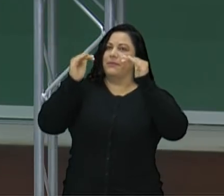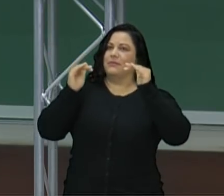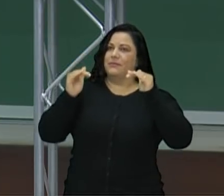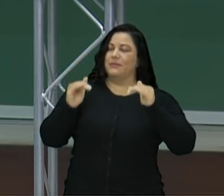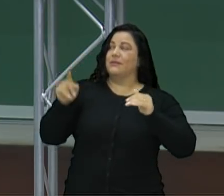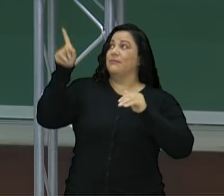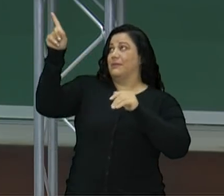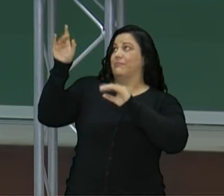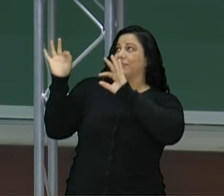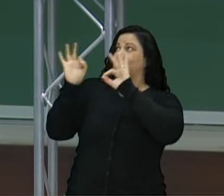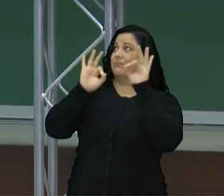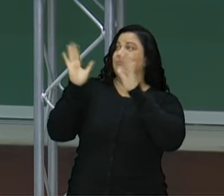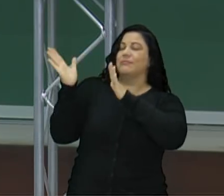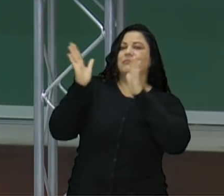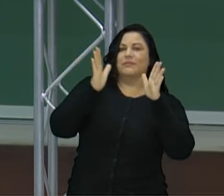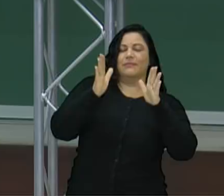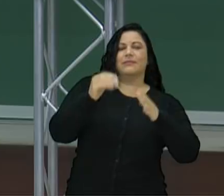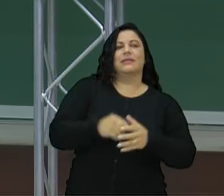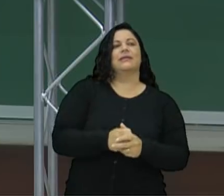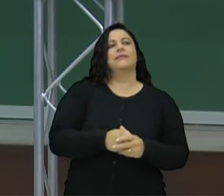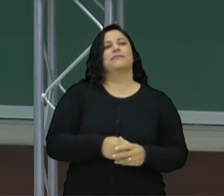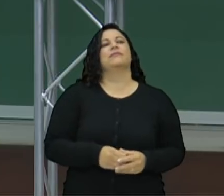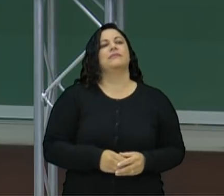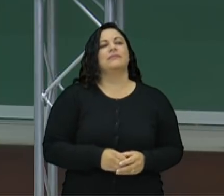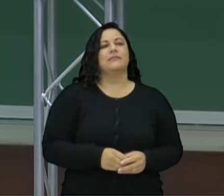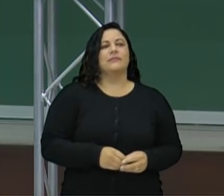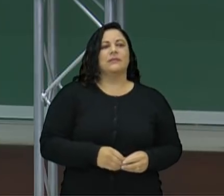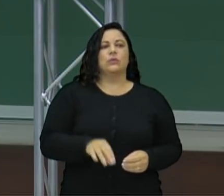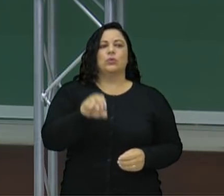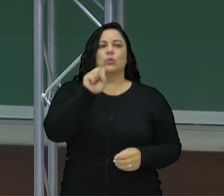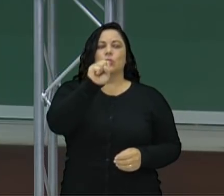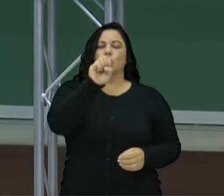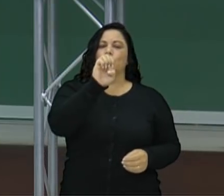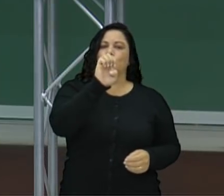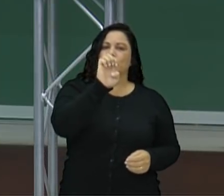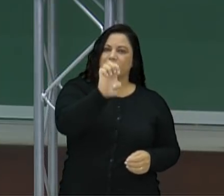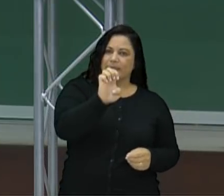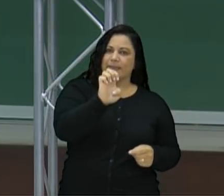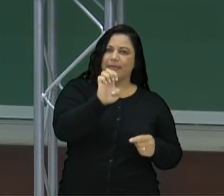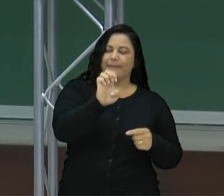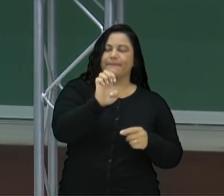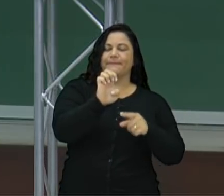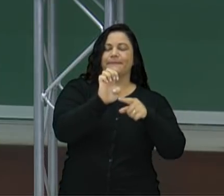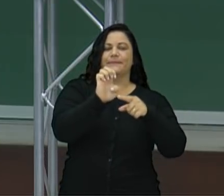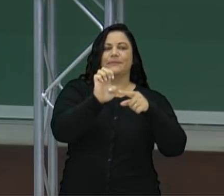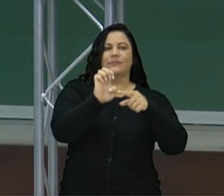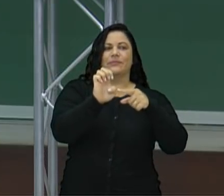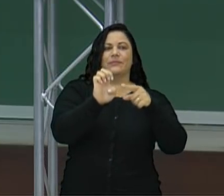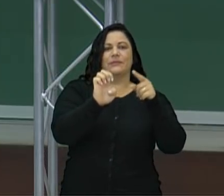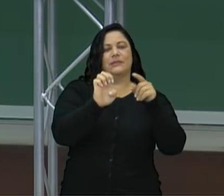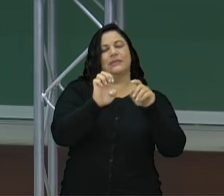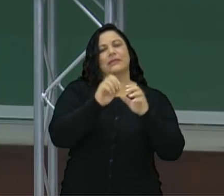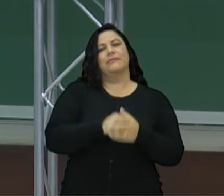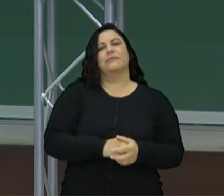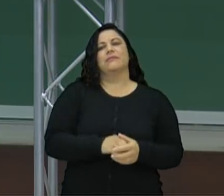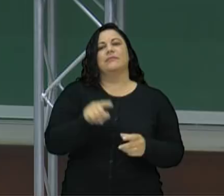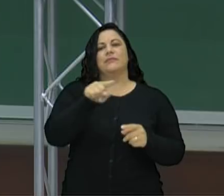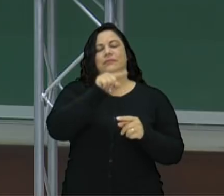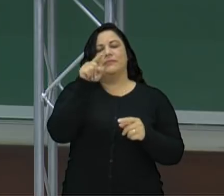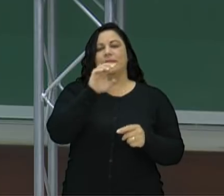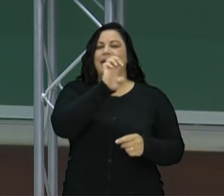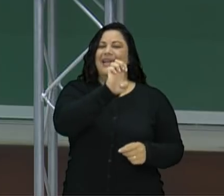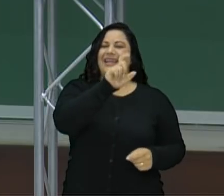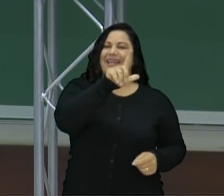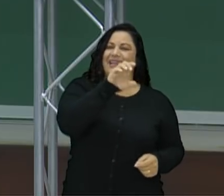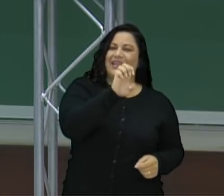se novamente. Certo? Repete o se tanto para a terceira pessoa do singular, né, que é ele ou ela, quanto para a terceira pessoa do